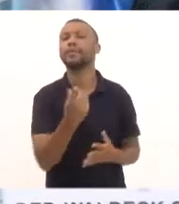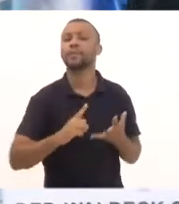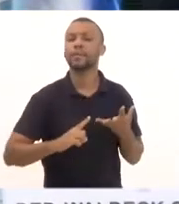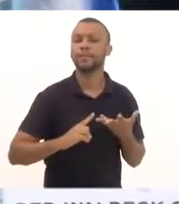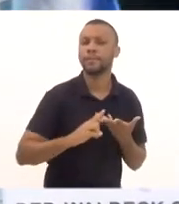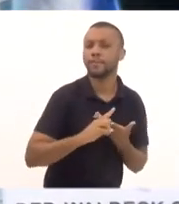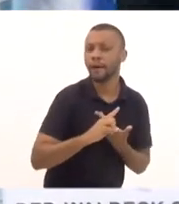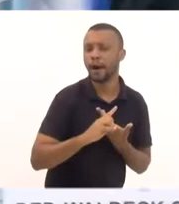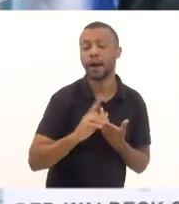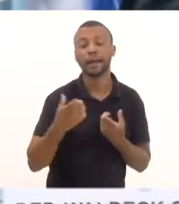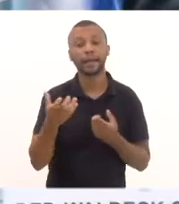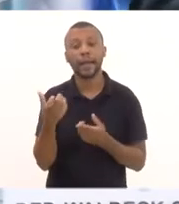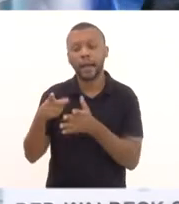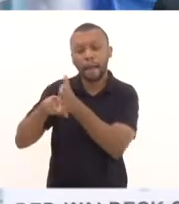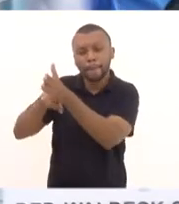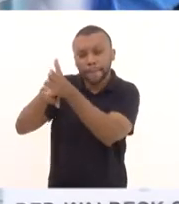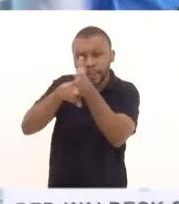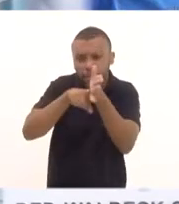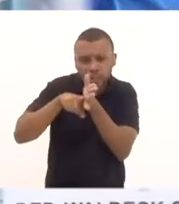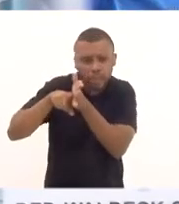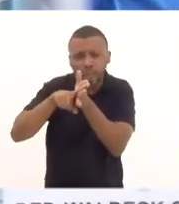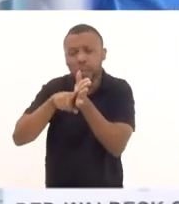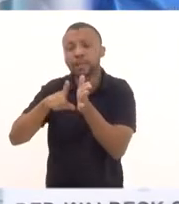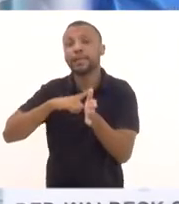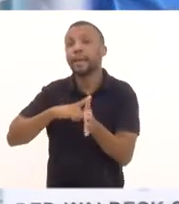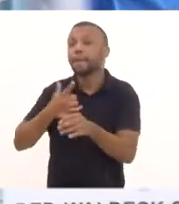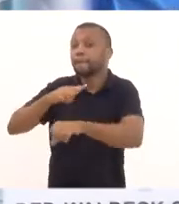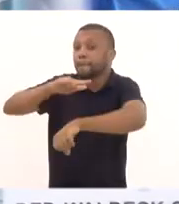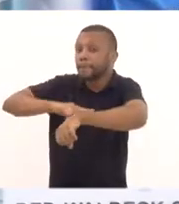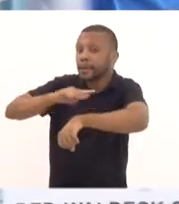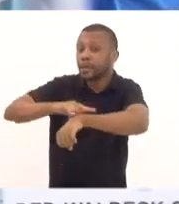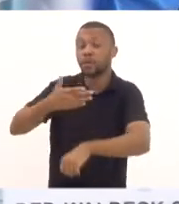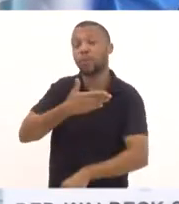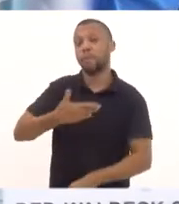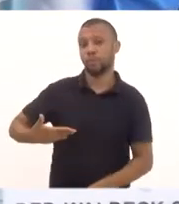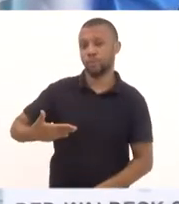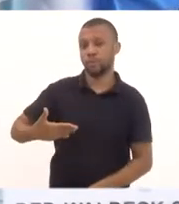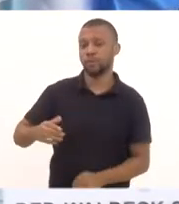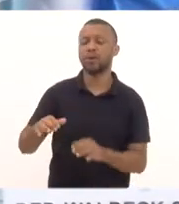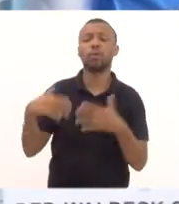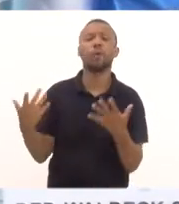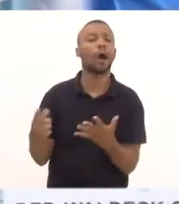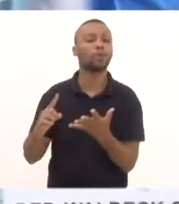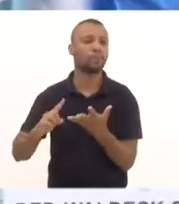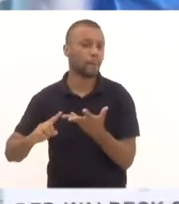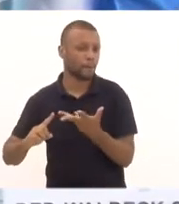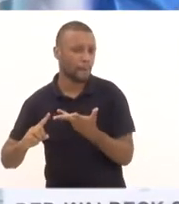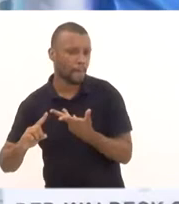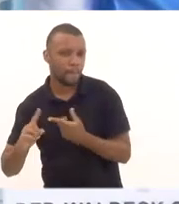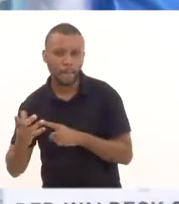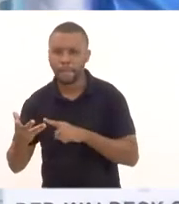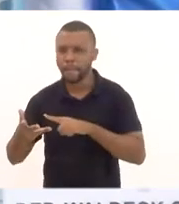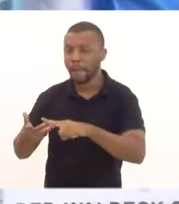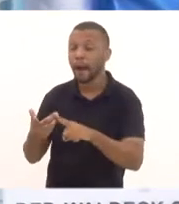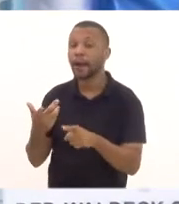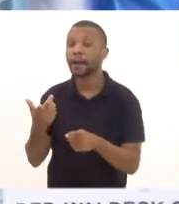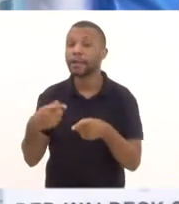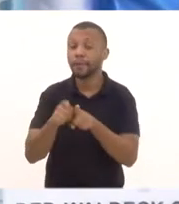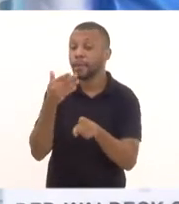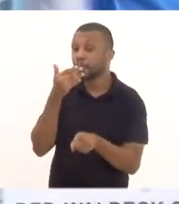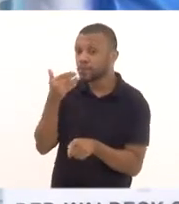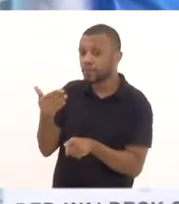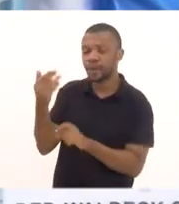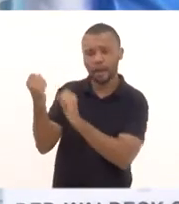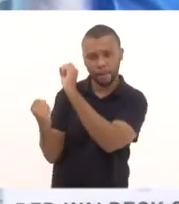junto à concessionária levantamento de quantas Estações possuem banheiro público e quais são é requerer junto à concessionária levantamento do